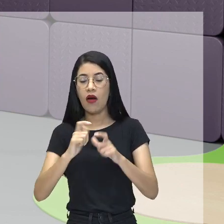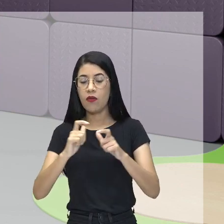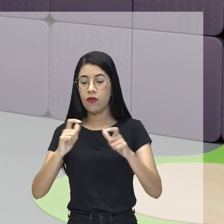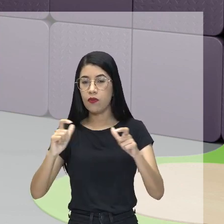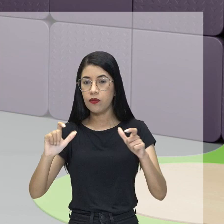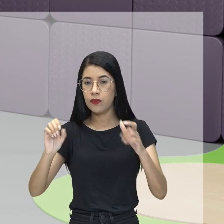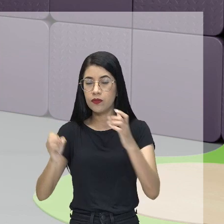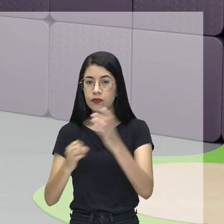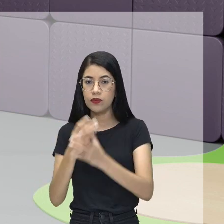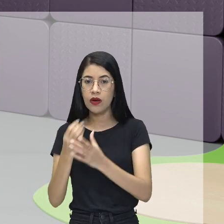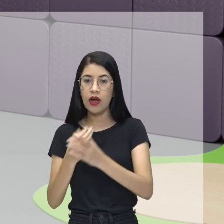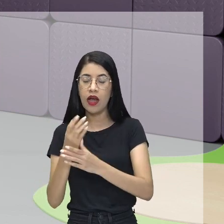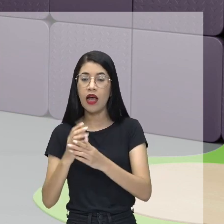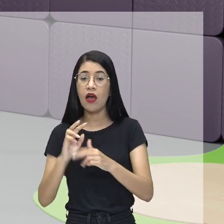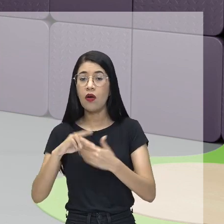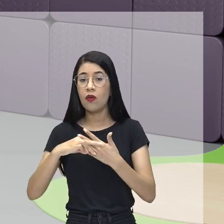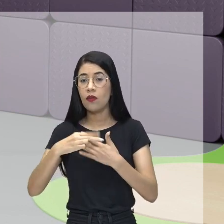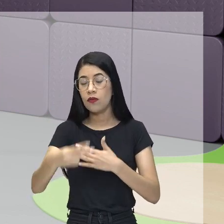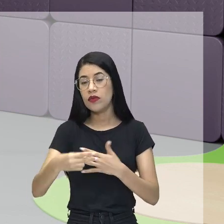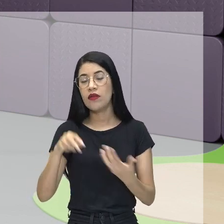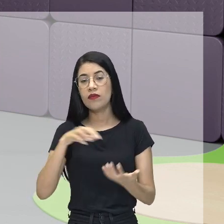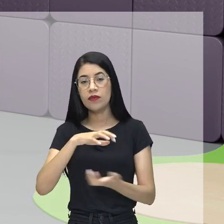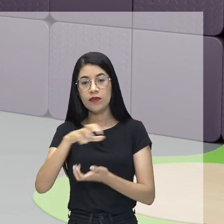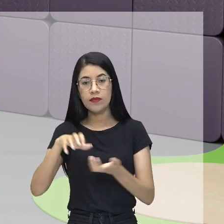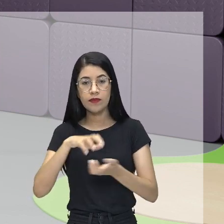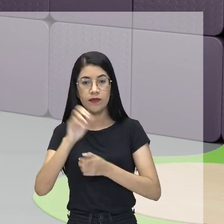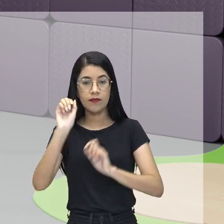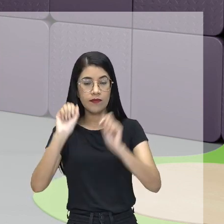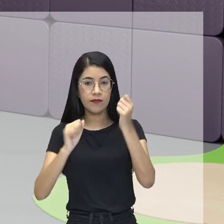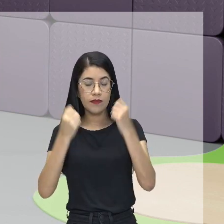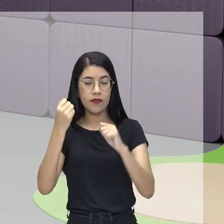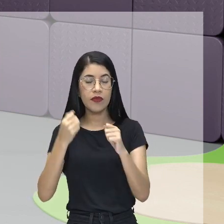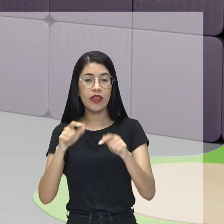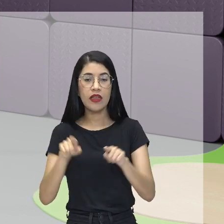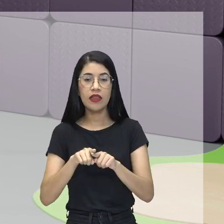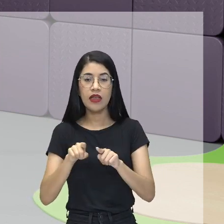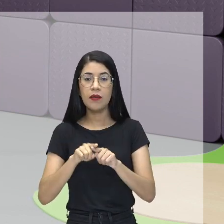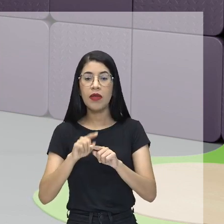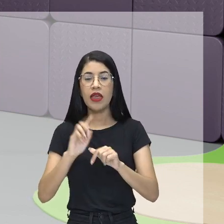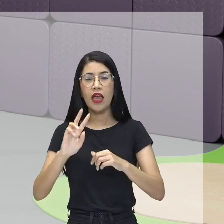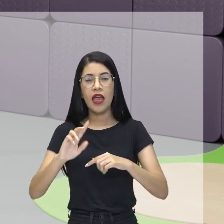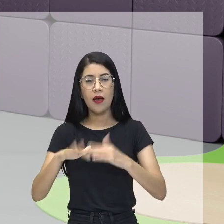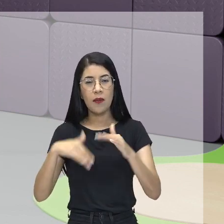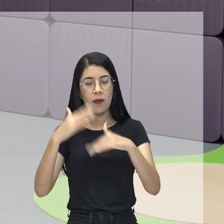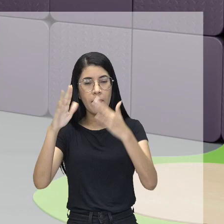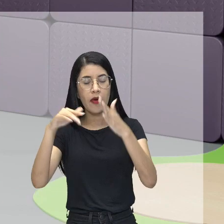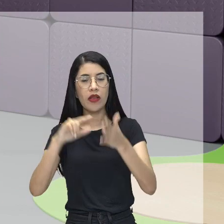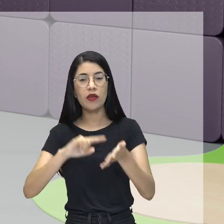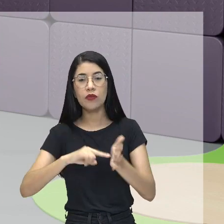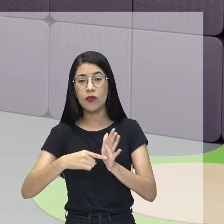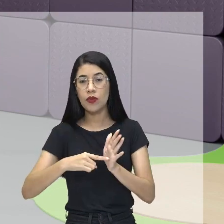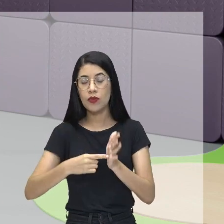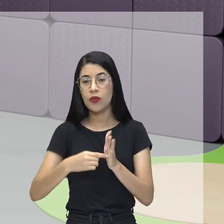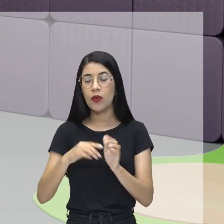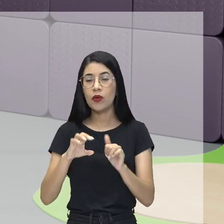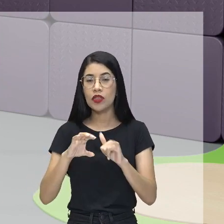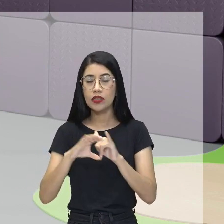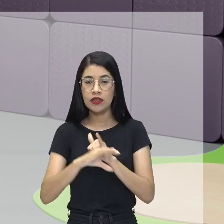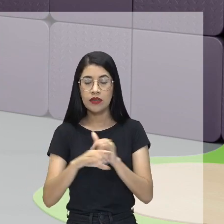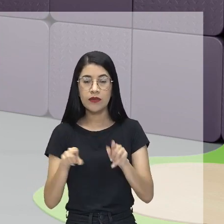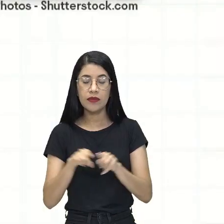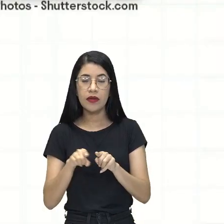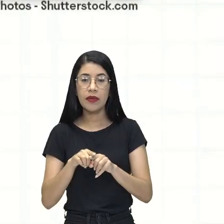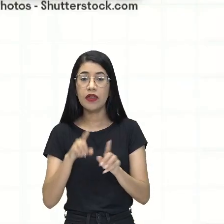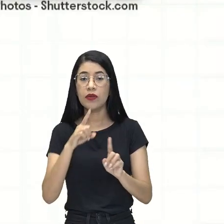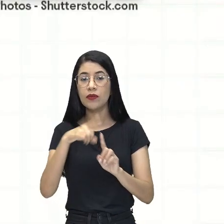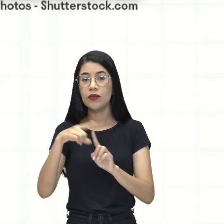pela Revolução Industrial e com a presença e a evolução das máquinas térmicas. Então, vamos ver os